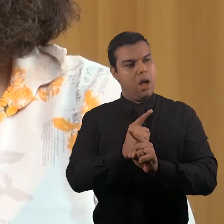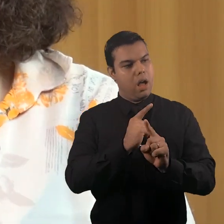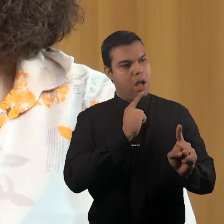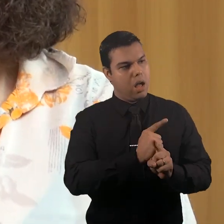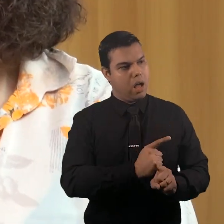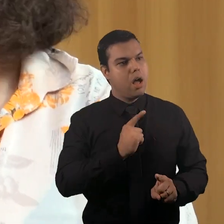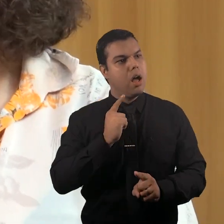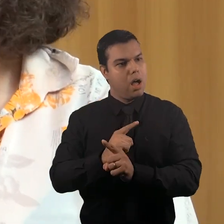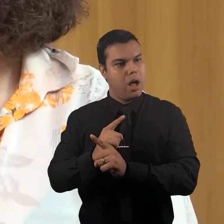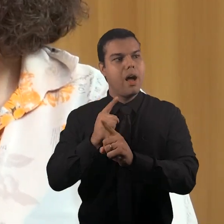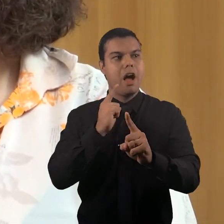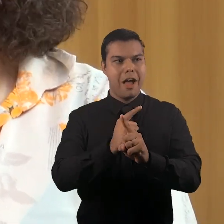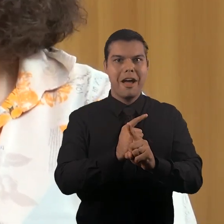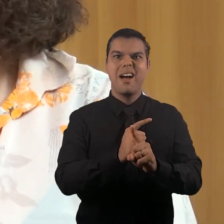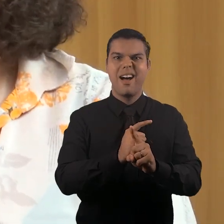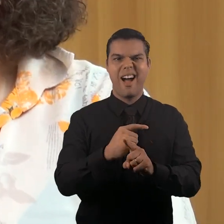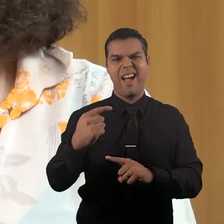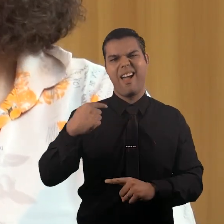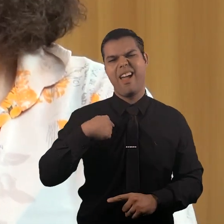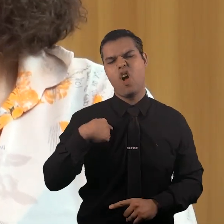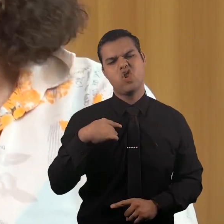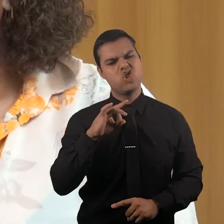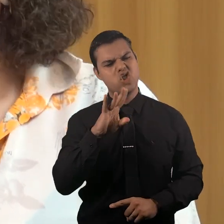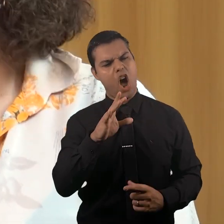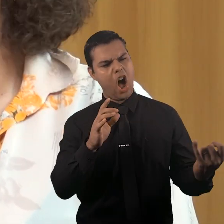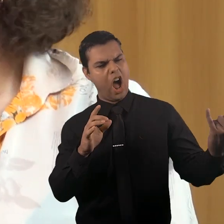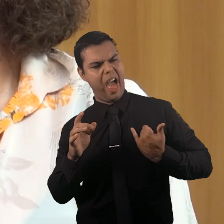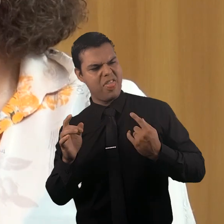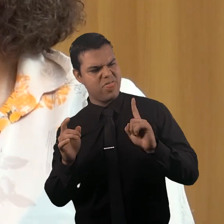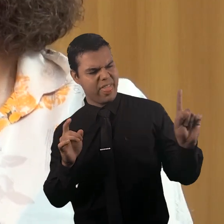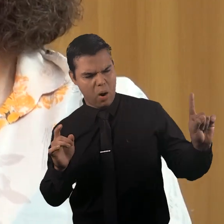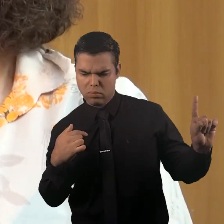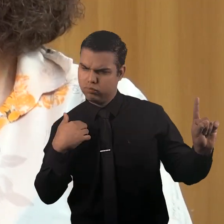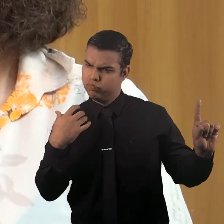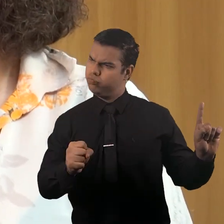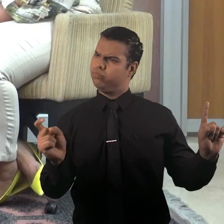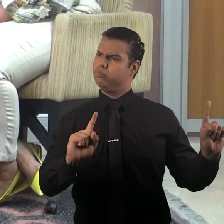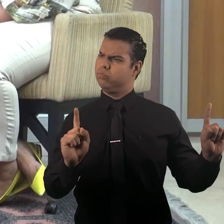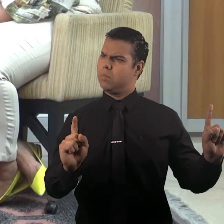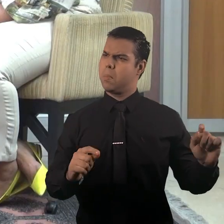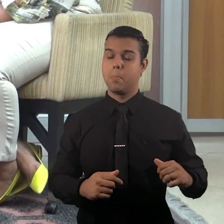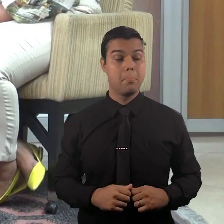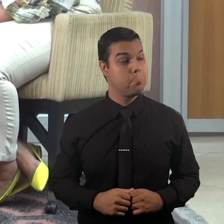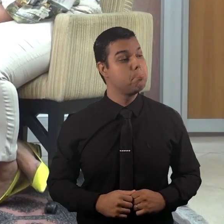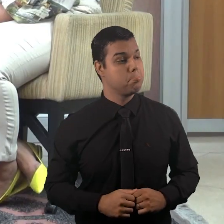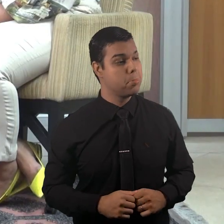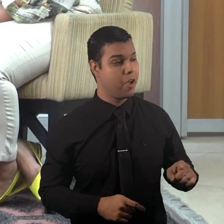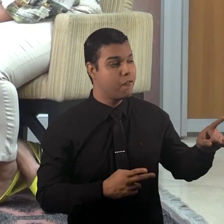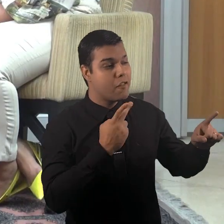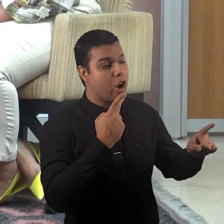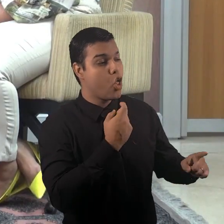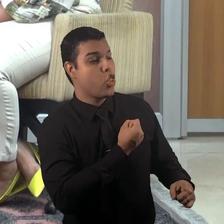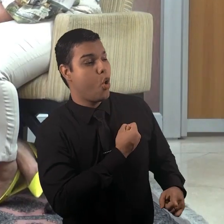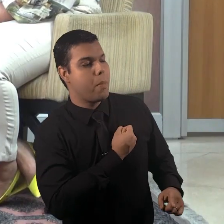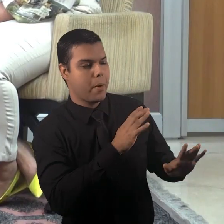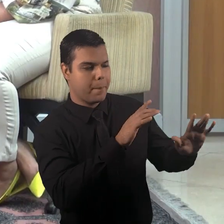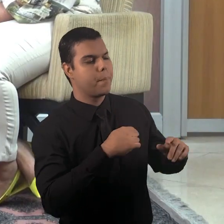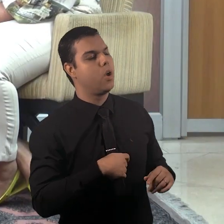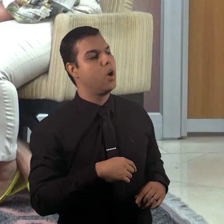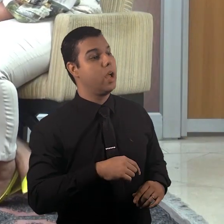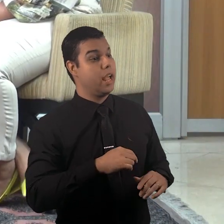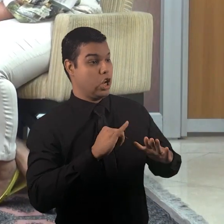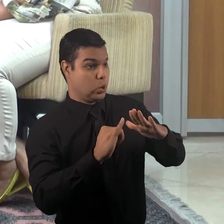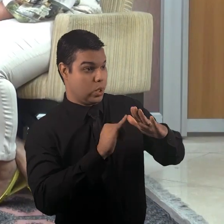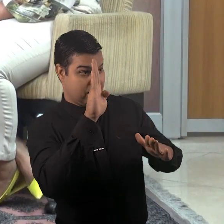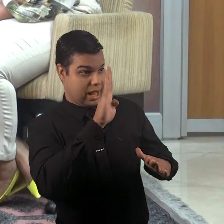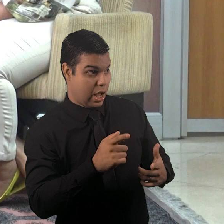a bolha. Ela não vai aceitar só um não como resposta, né? Vamos falar um pouquinho de número. Segundo o Instituto Nacional do Câncer,